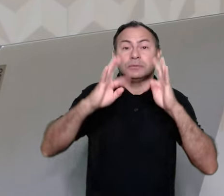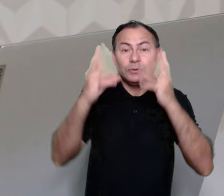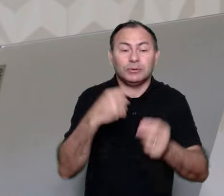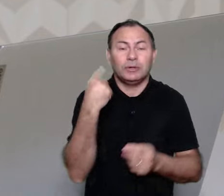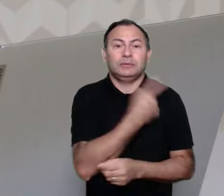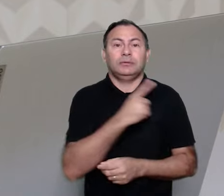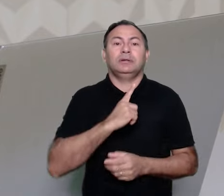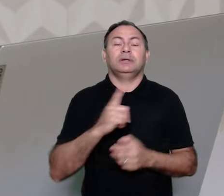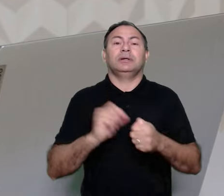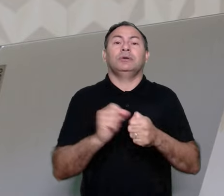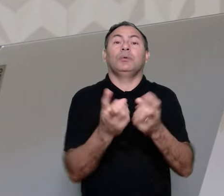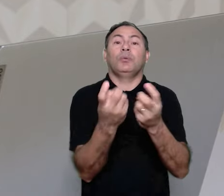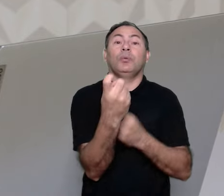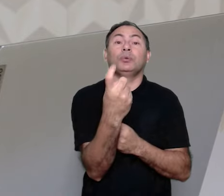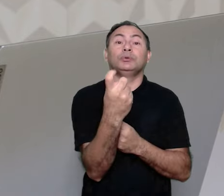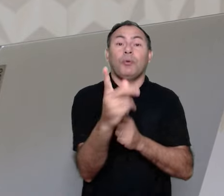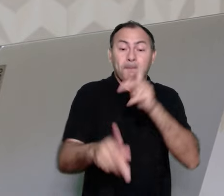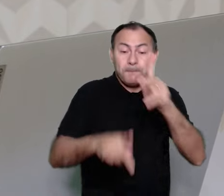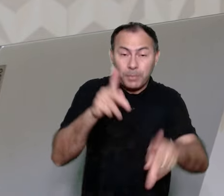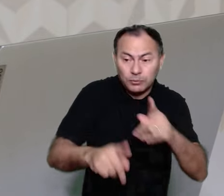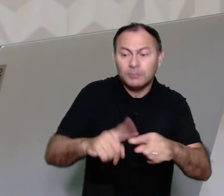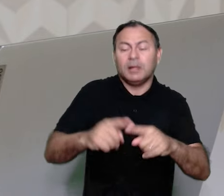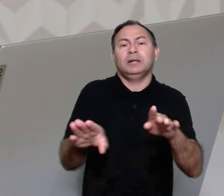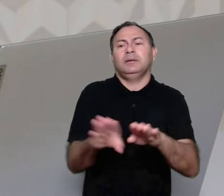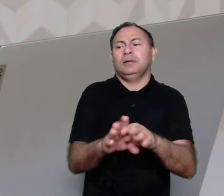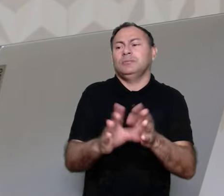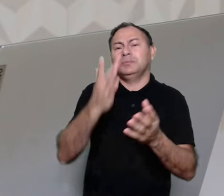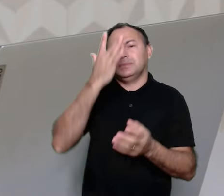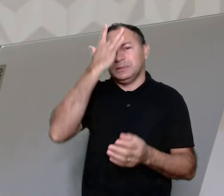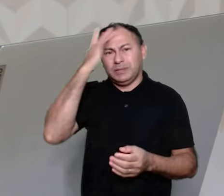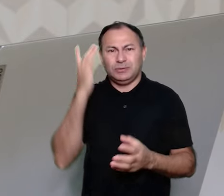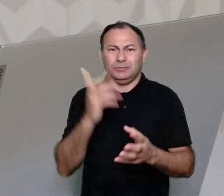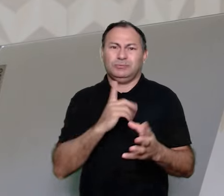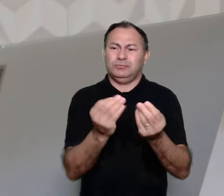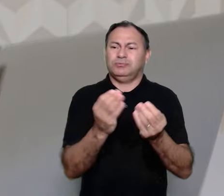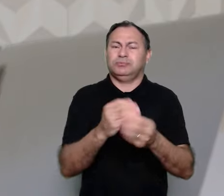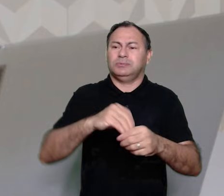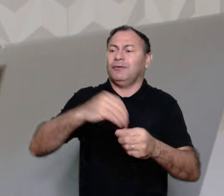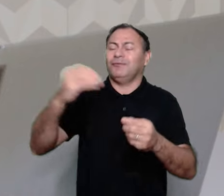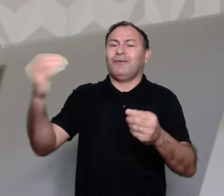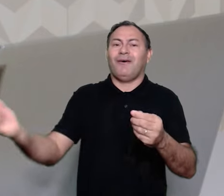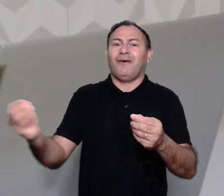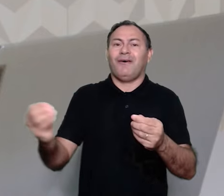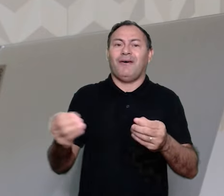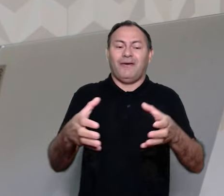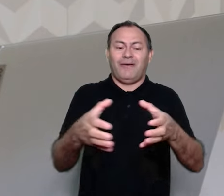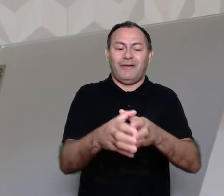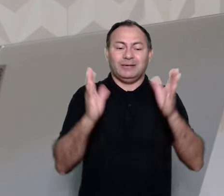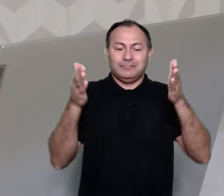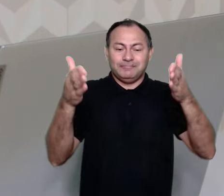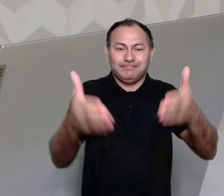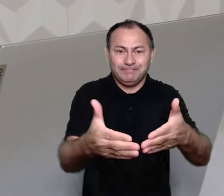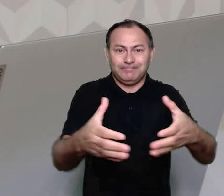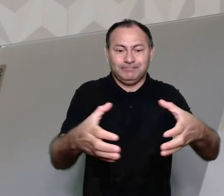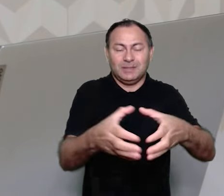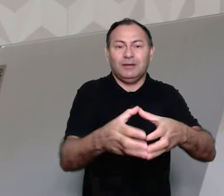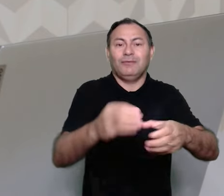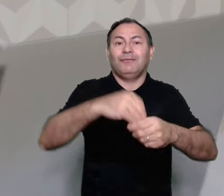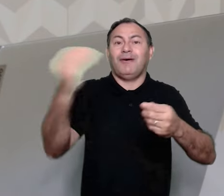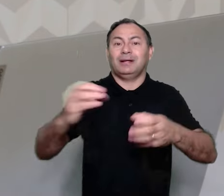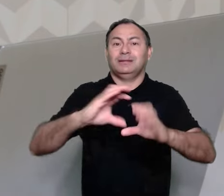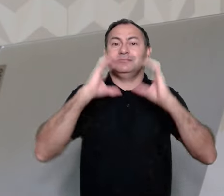todos nós formemos um só rebanho, mas ele também diz que tem muitos que estão fora do seu aprisco,